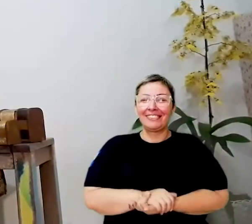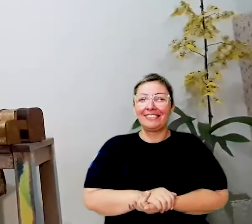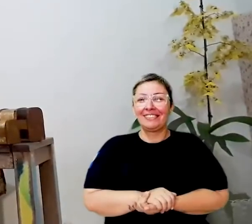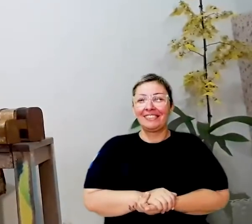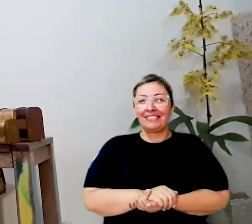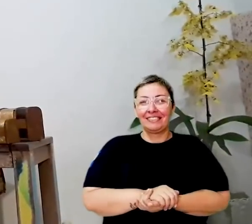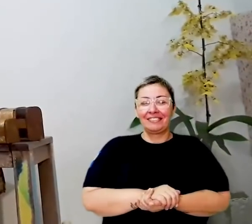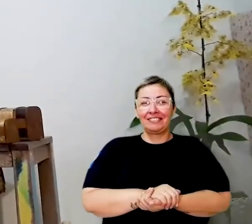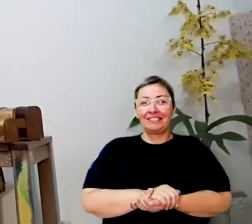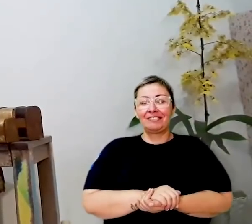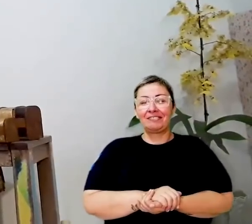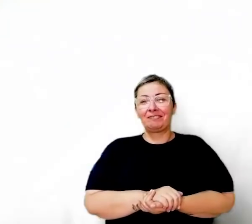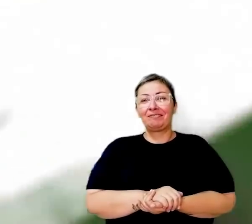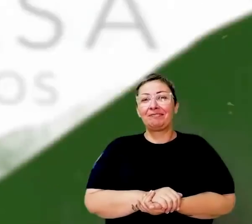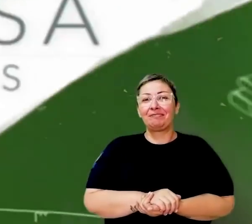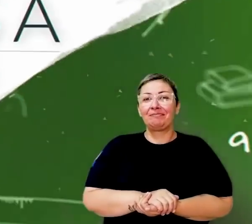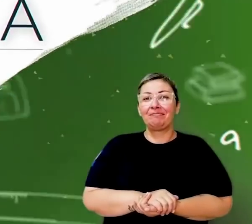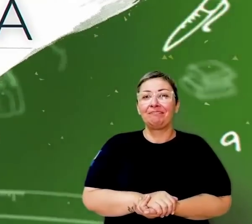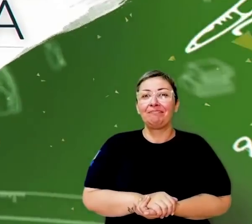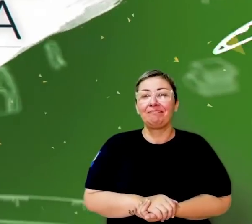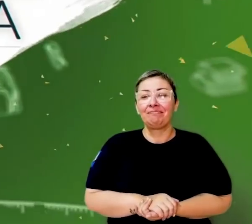Achou!